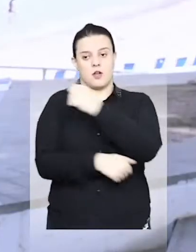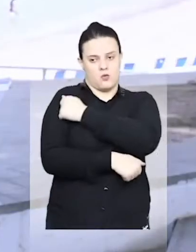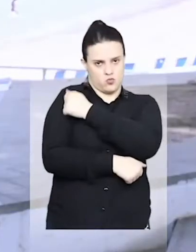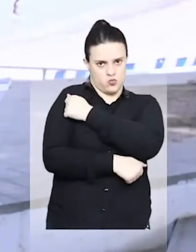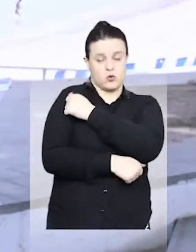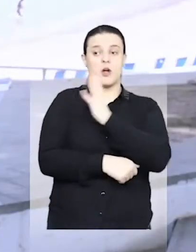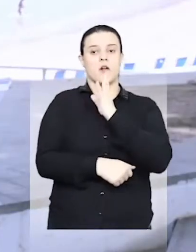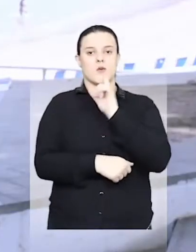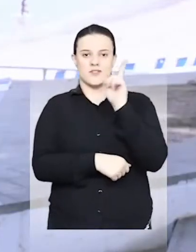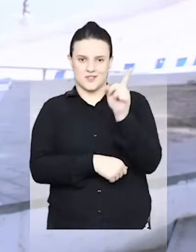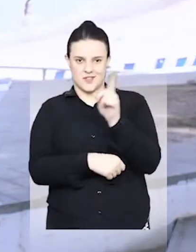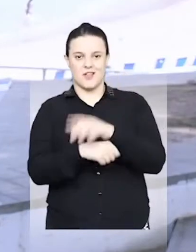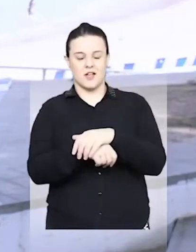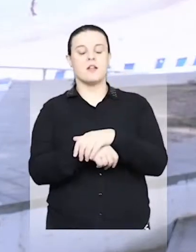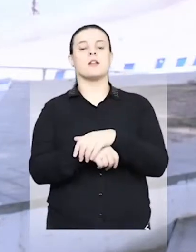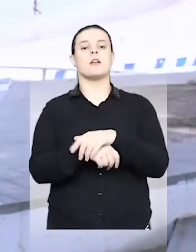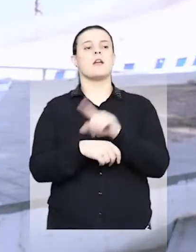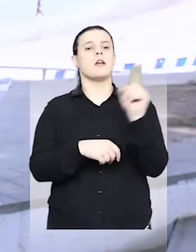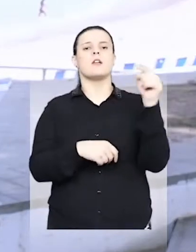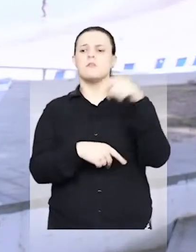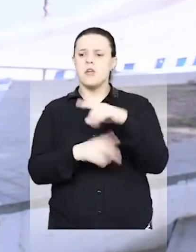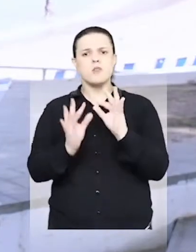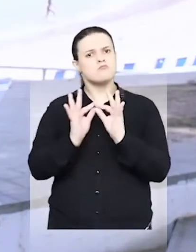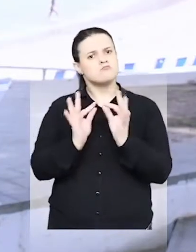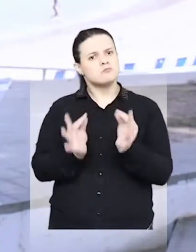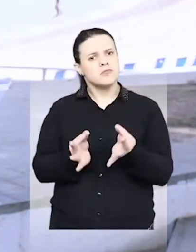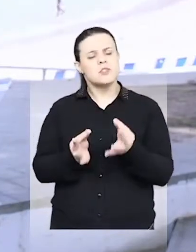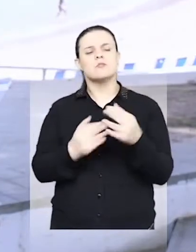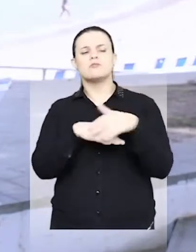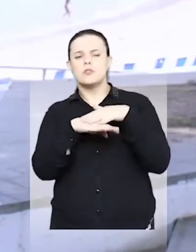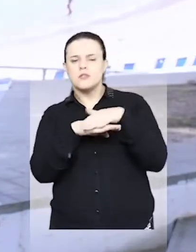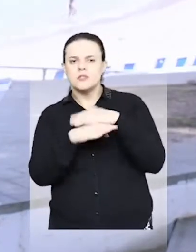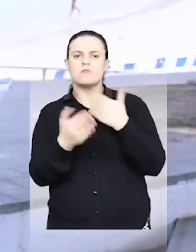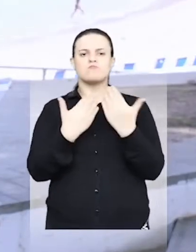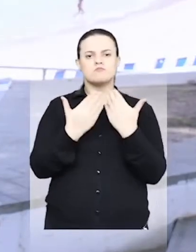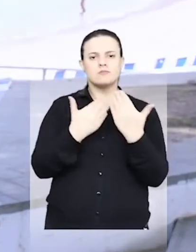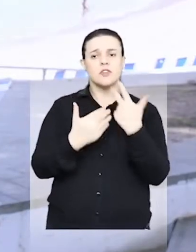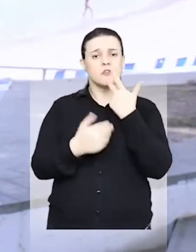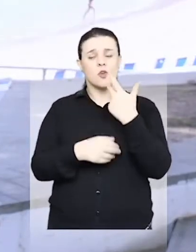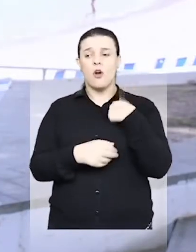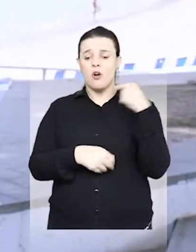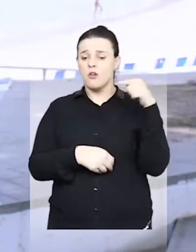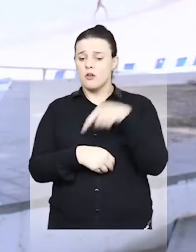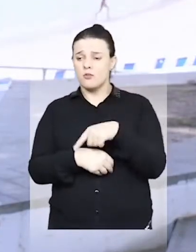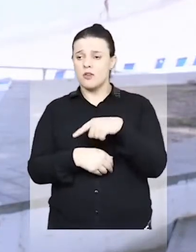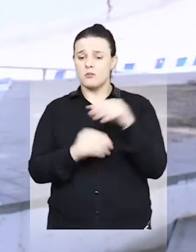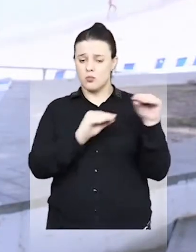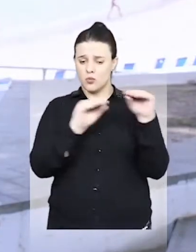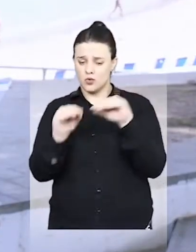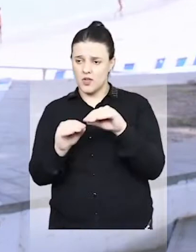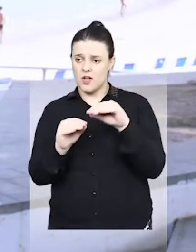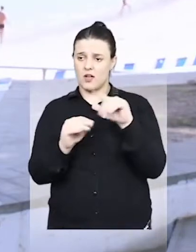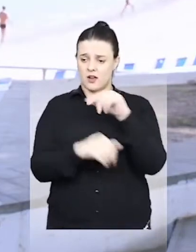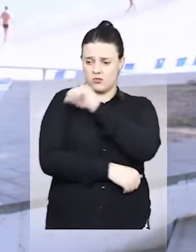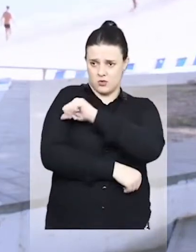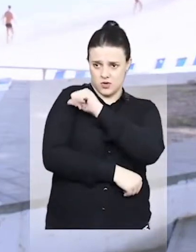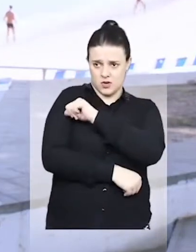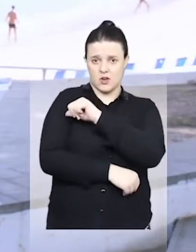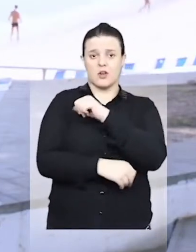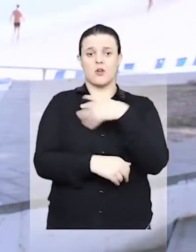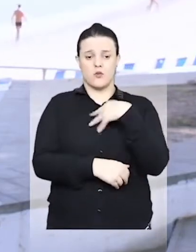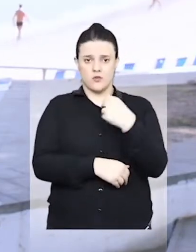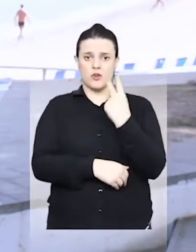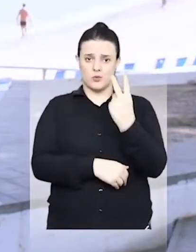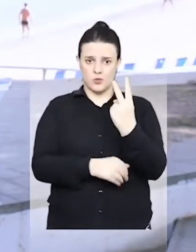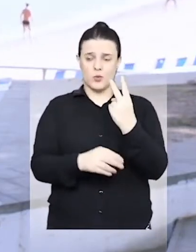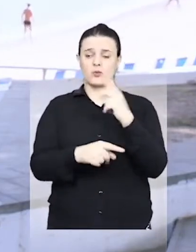com meus alunos, aí conheci Lipe, ele veio na humildade conversar comigo, dizendo que tinha chegado do Rio de Janeiro com a família,